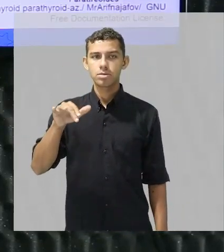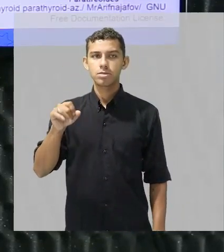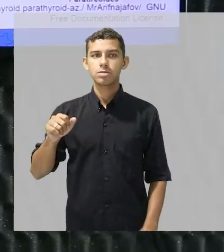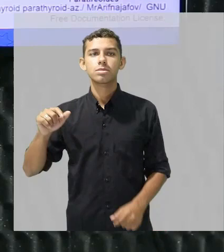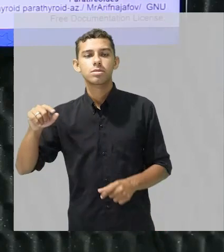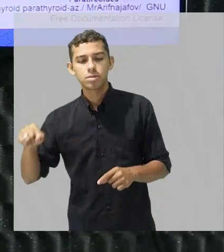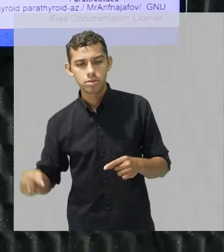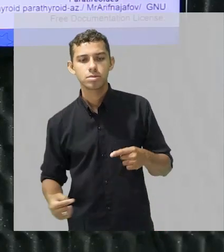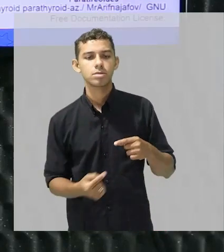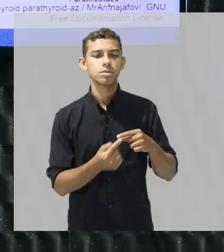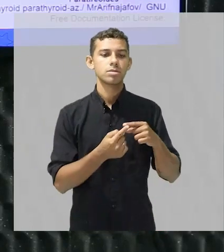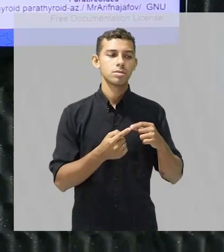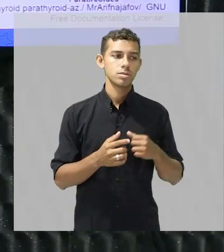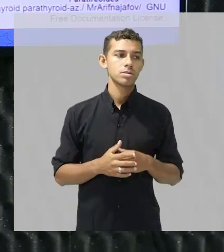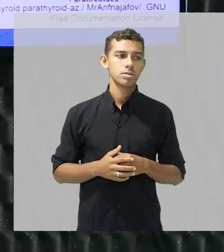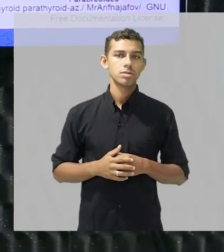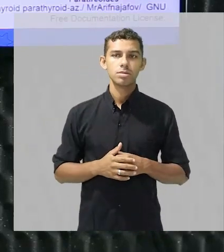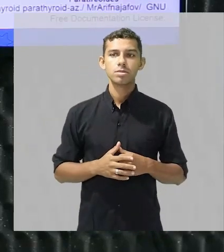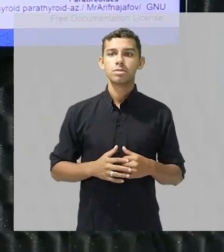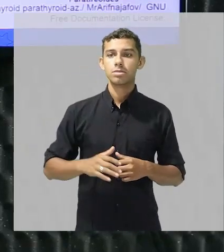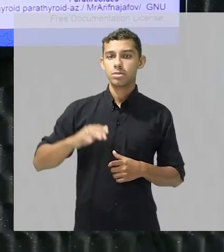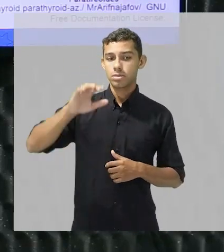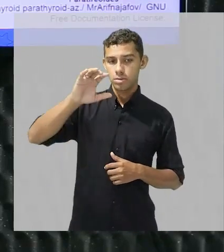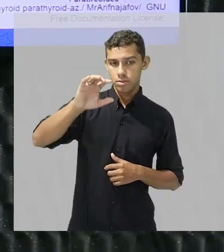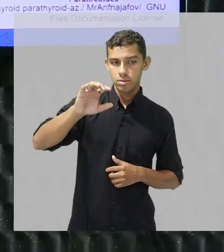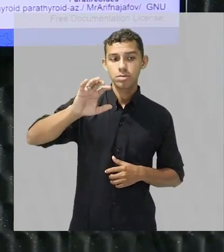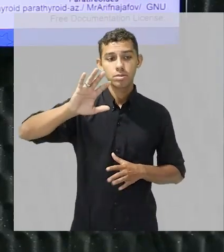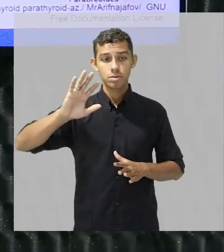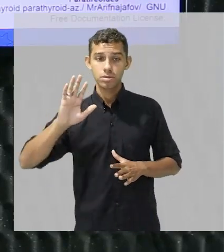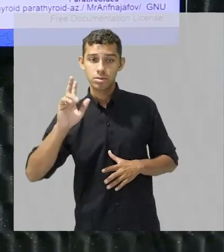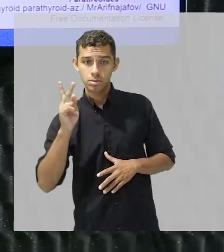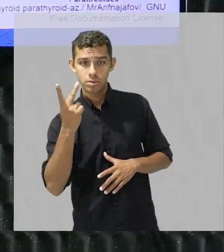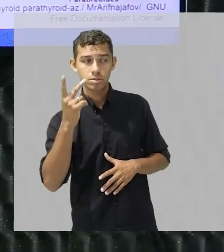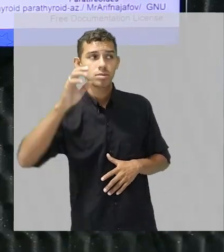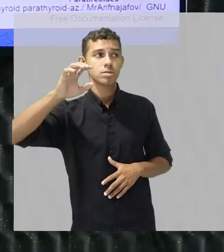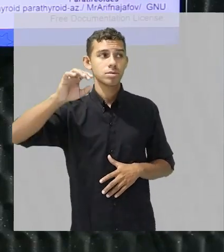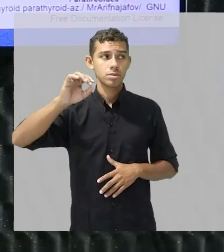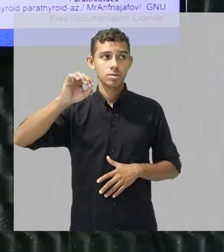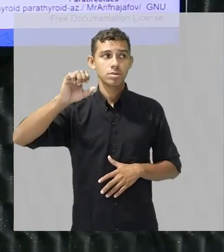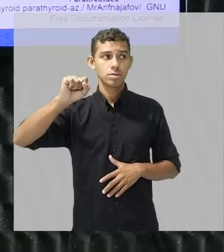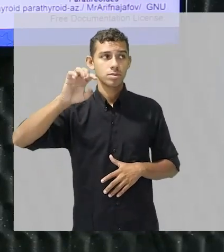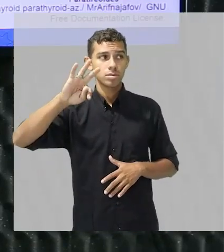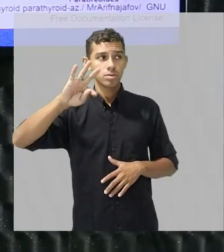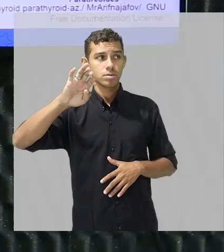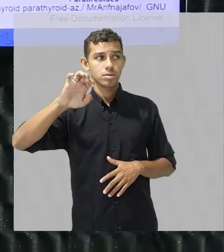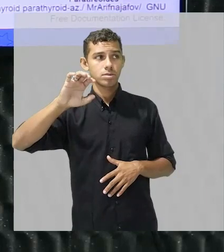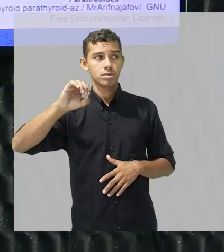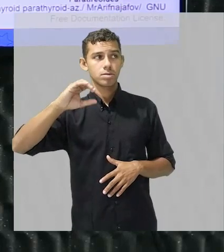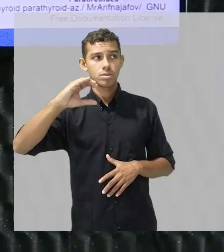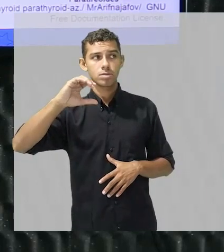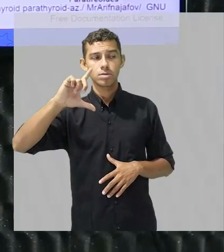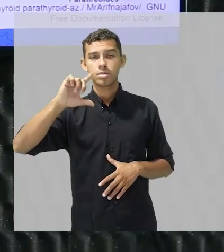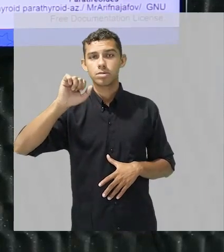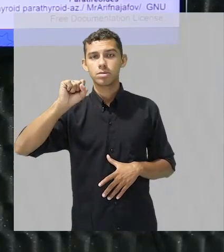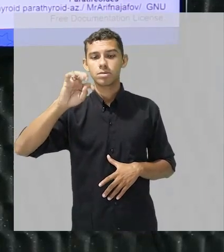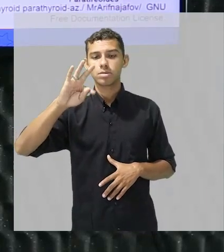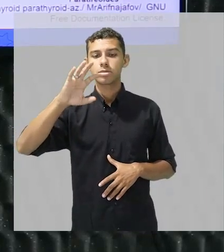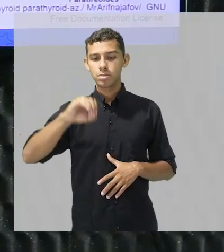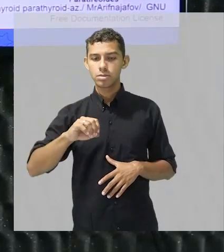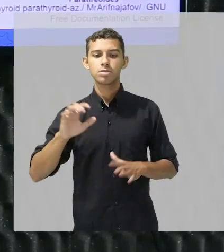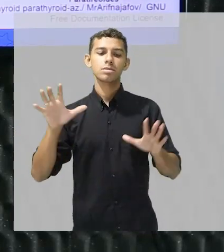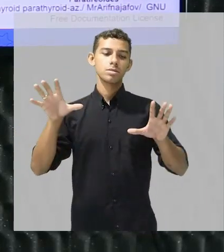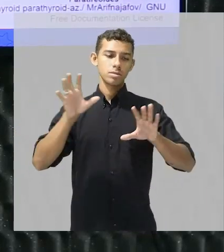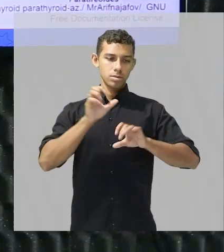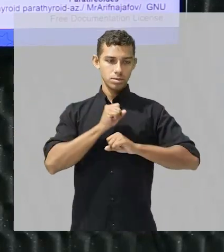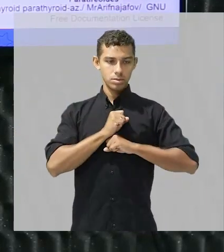para que os osteoclastos, né, absorvam o cálcio dos ossos para